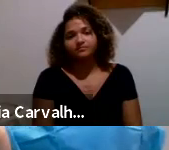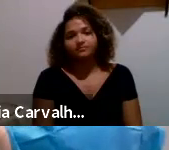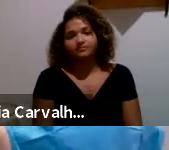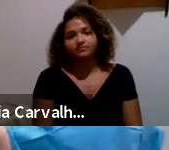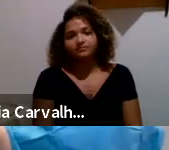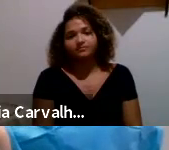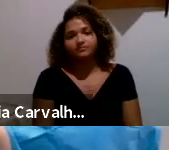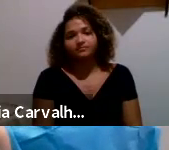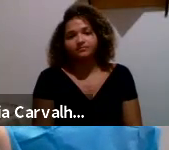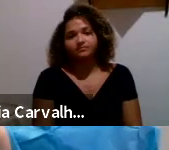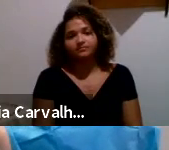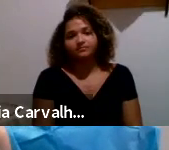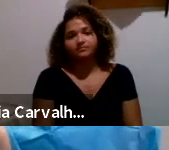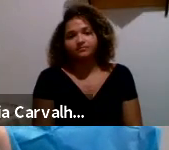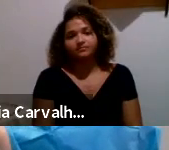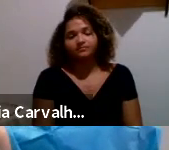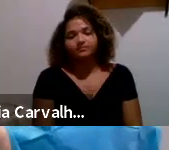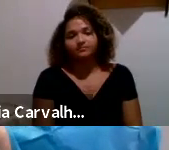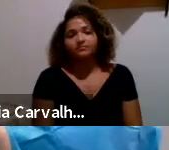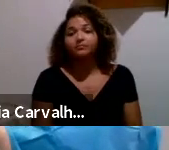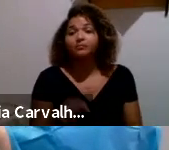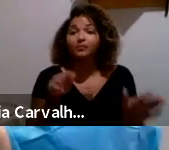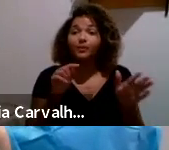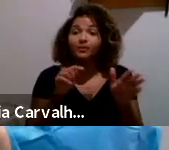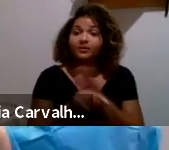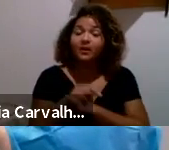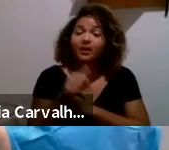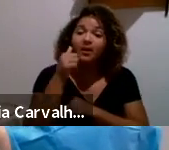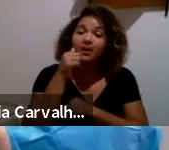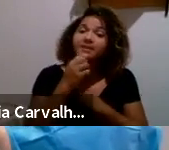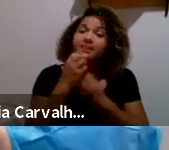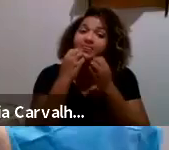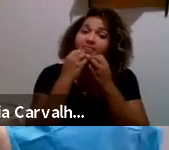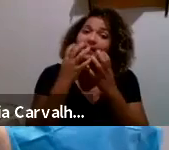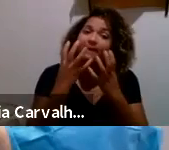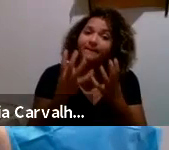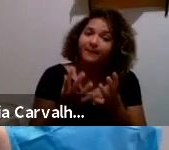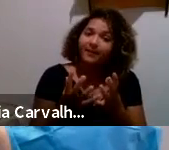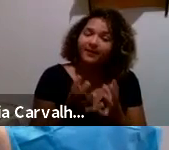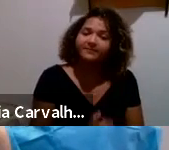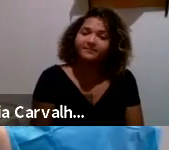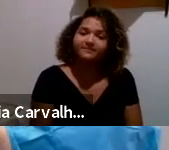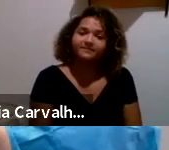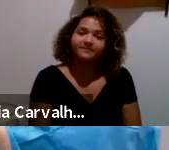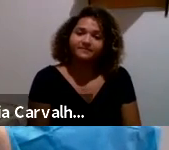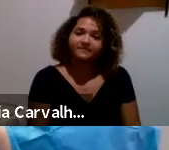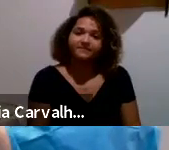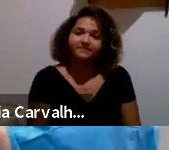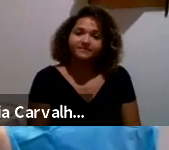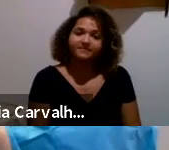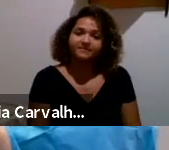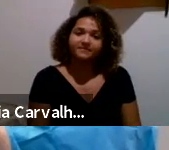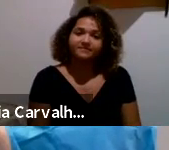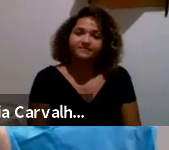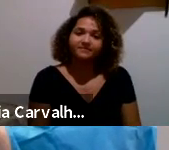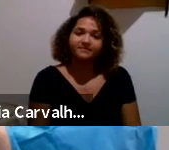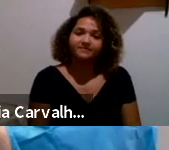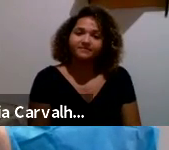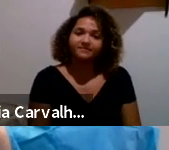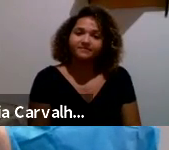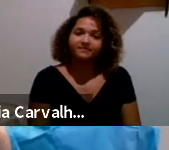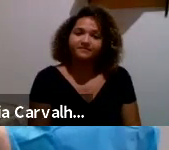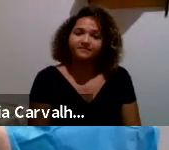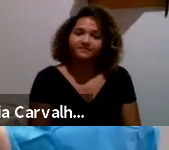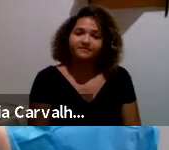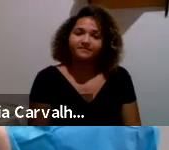E você tá bem? Passou a mutação? Sim. Não falei pra você que era assim?